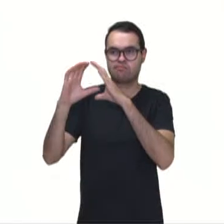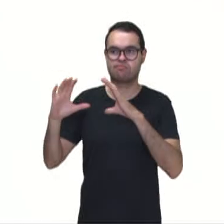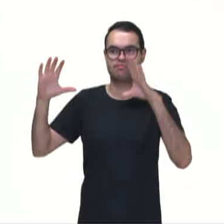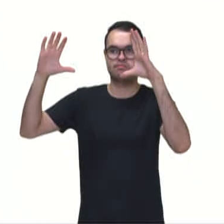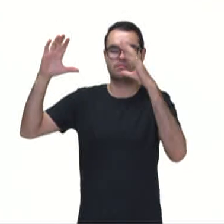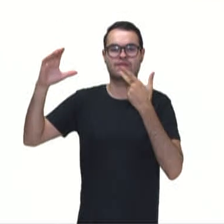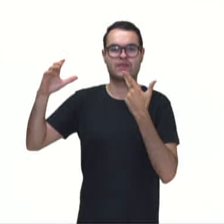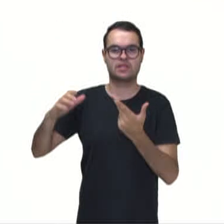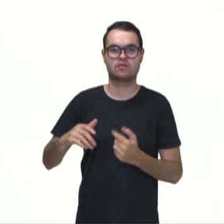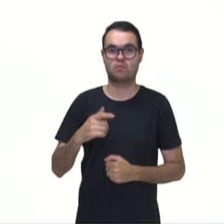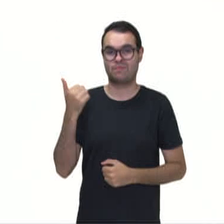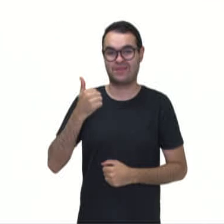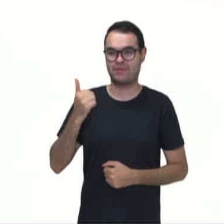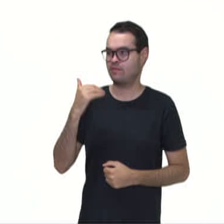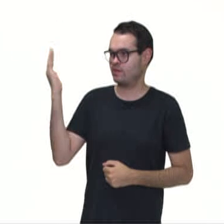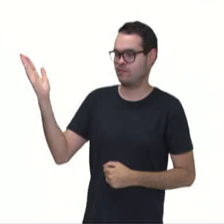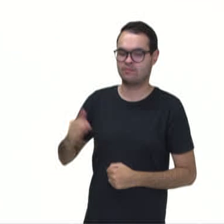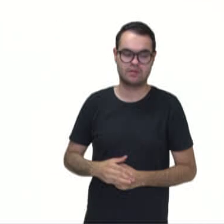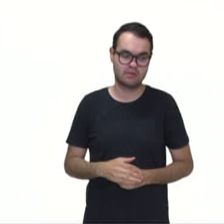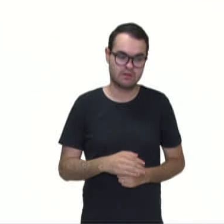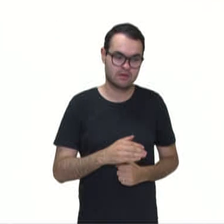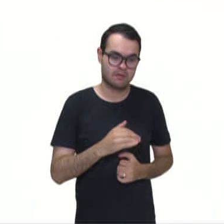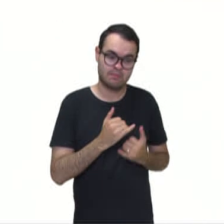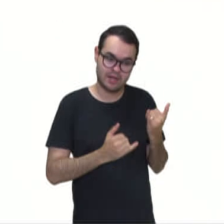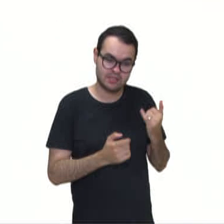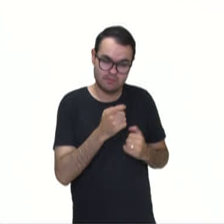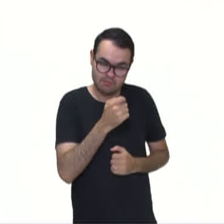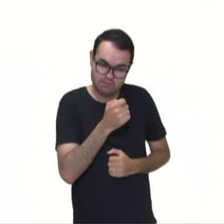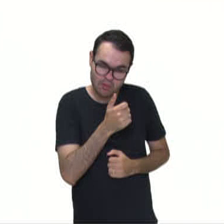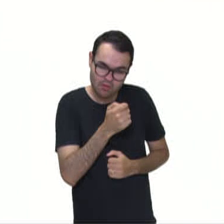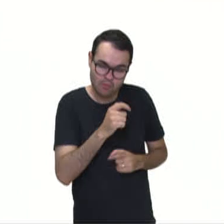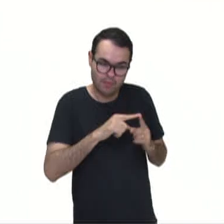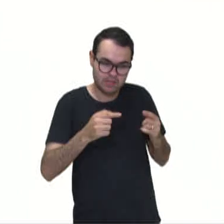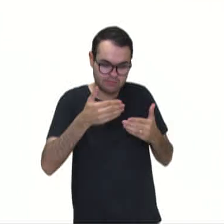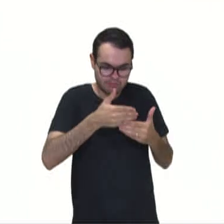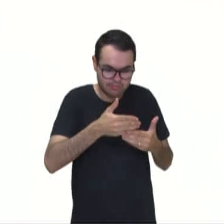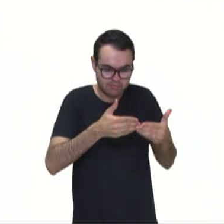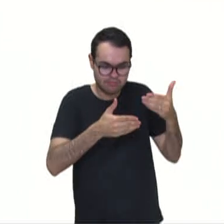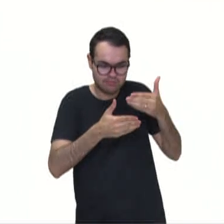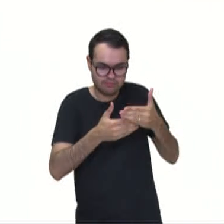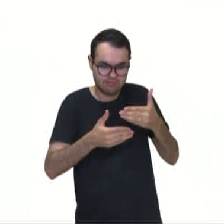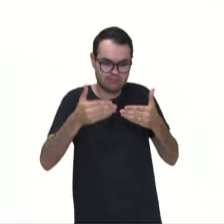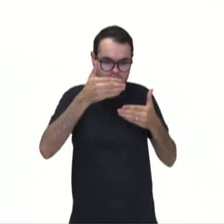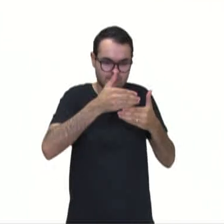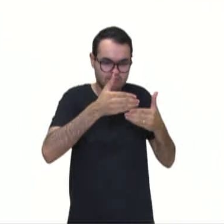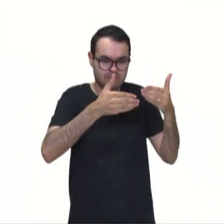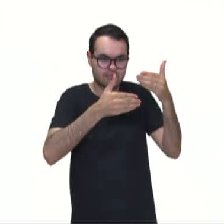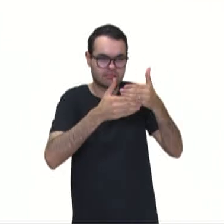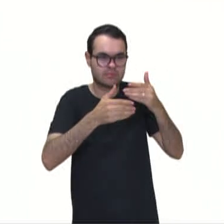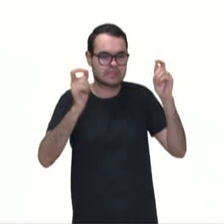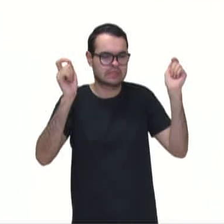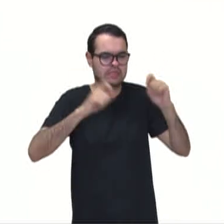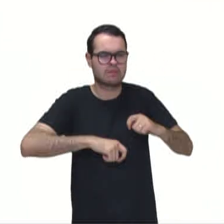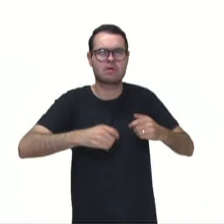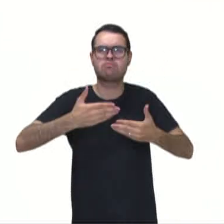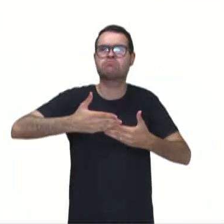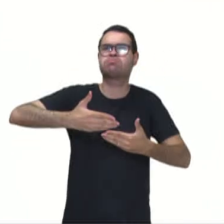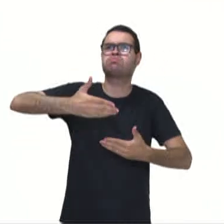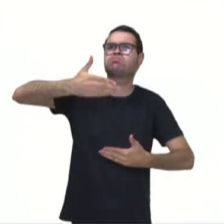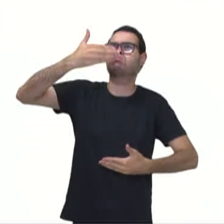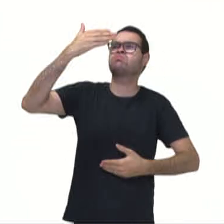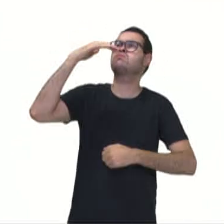quadrinho à esquerda. Pode parecer pouco, mas de tijolinho em tijolinho podemos construir os maiores muros.